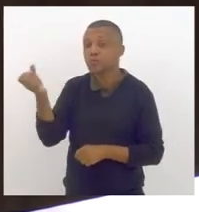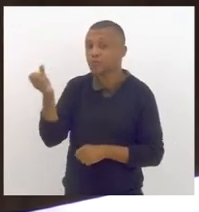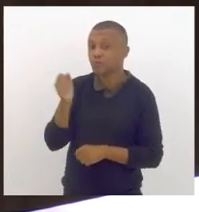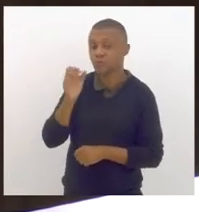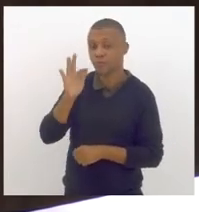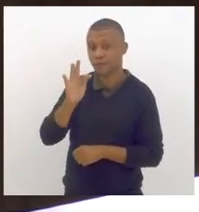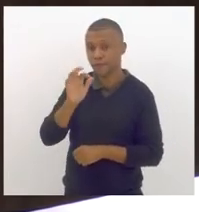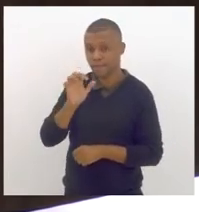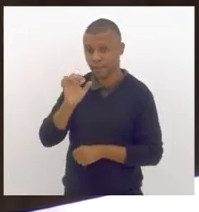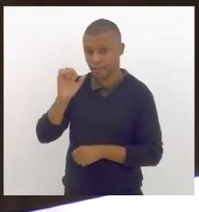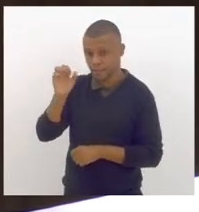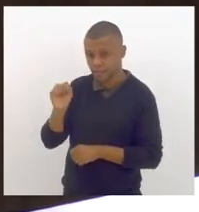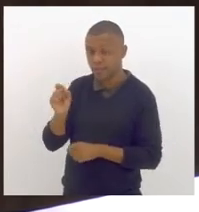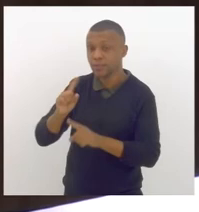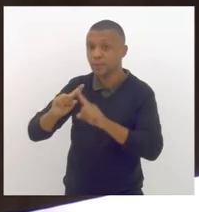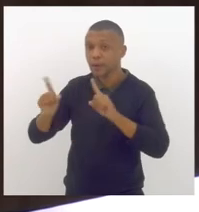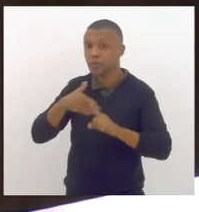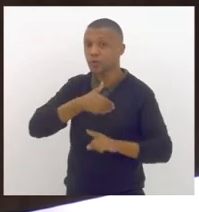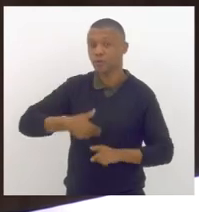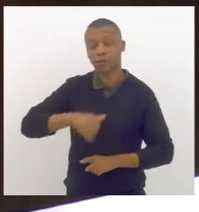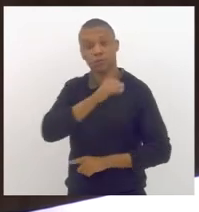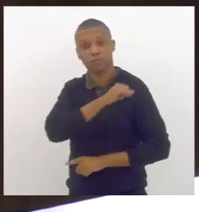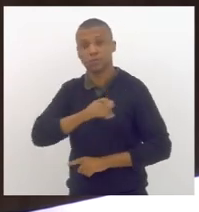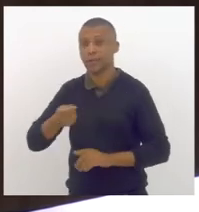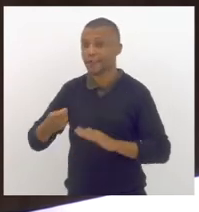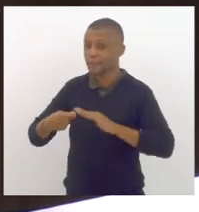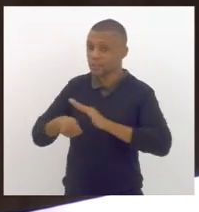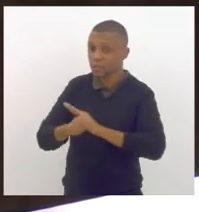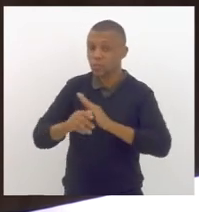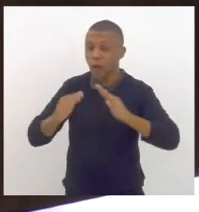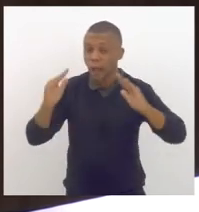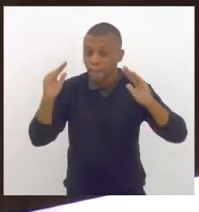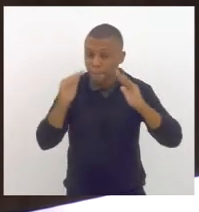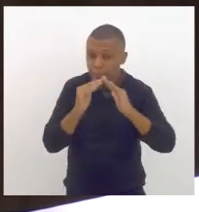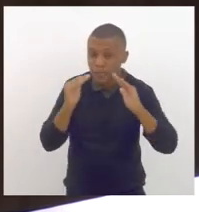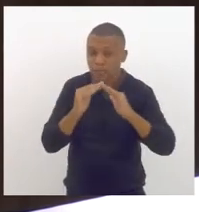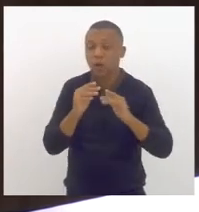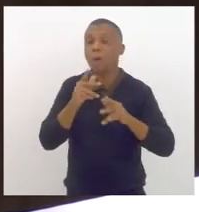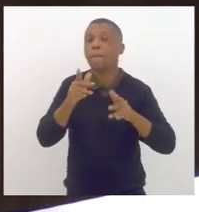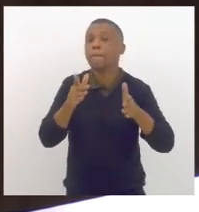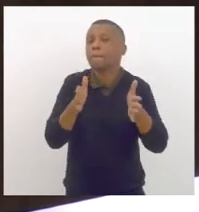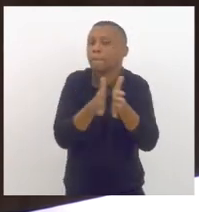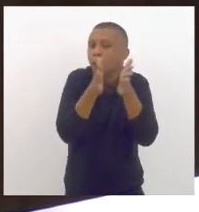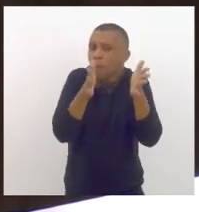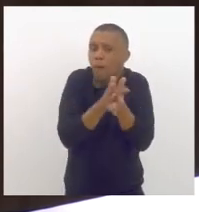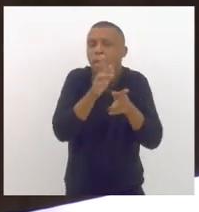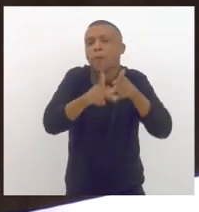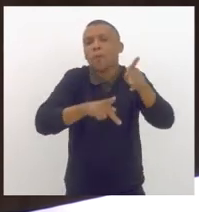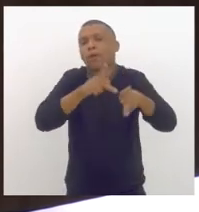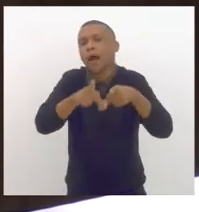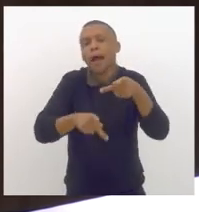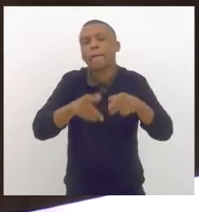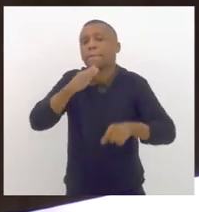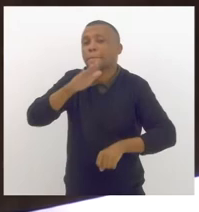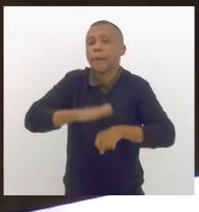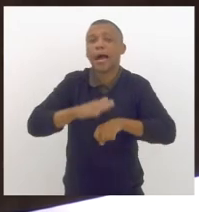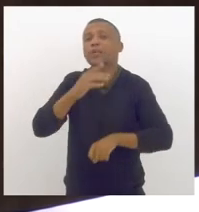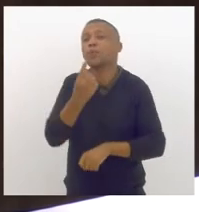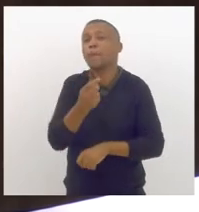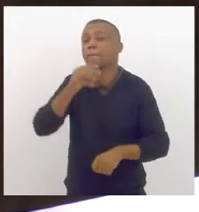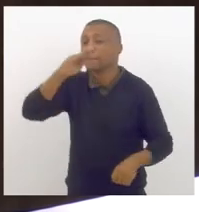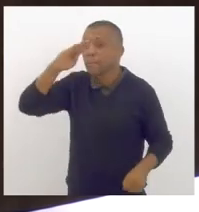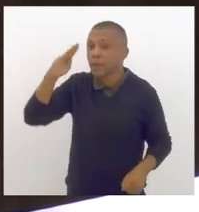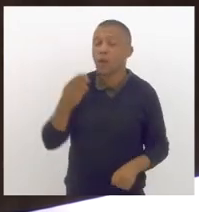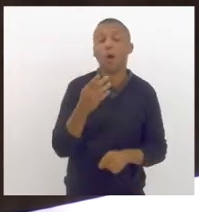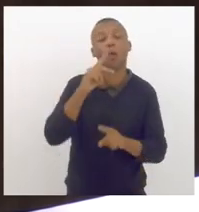Estado está investindo em habitação popular mais de R$1 bilhão, portanto, mais do dobro do que tem do Fundo